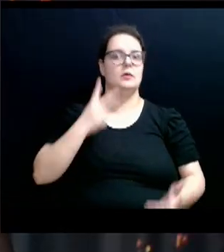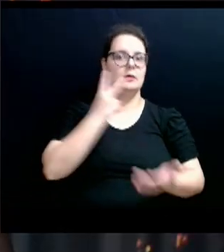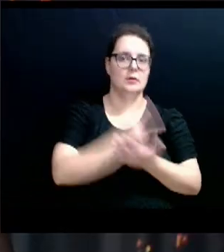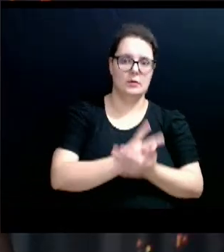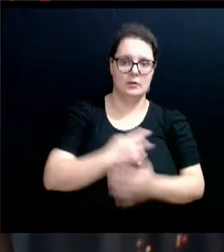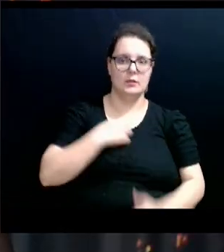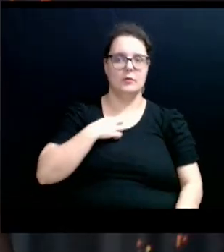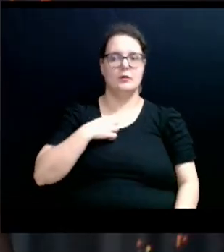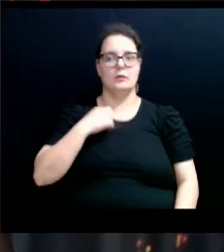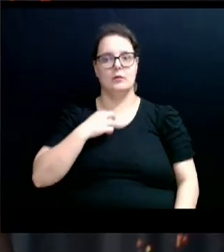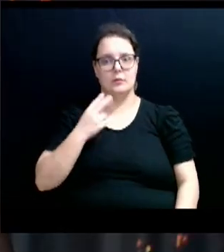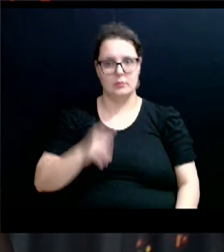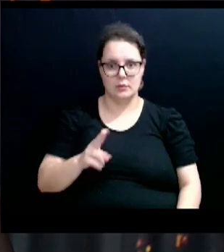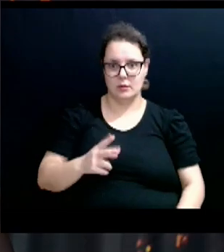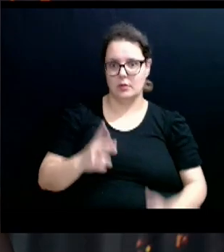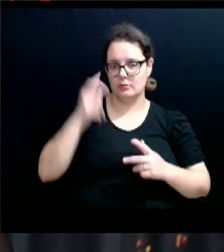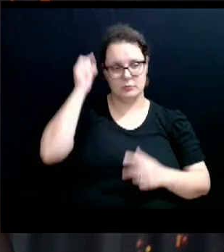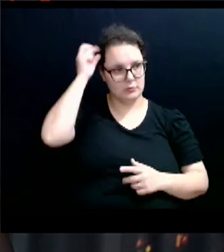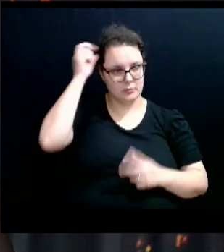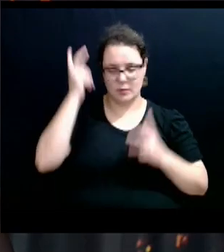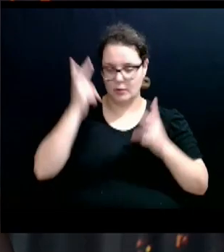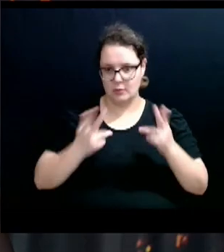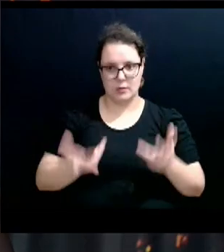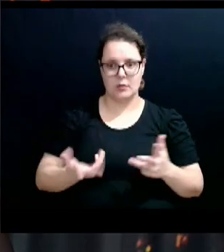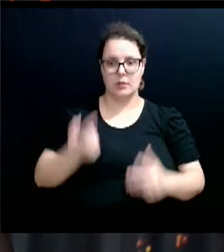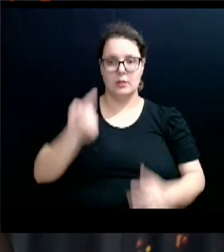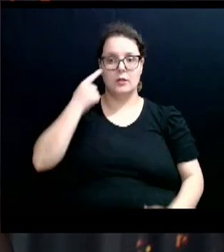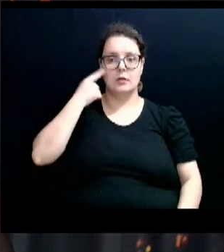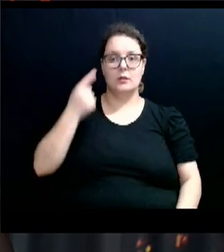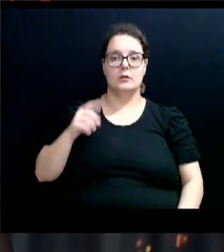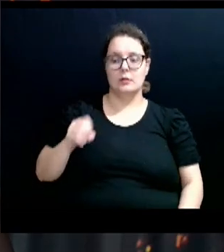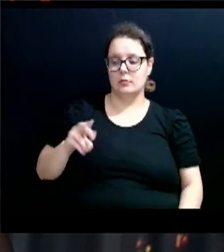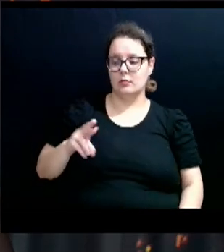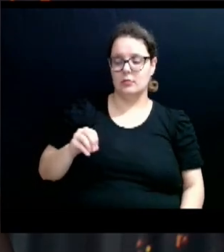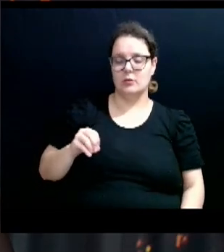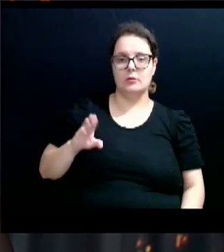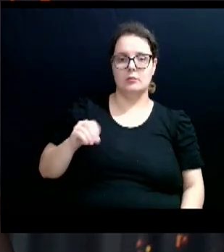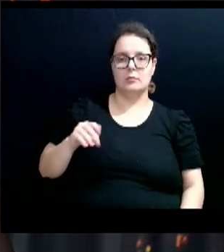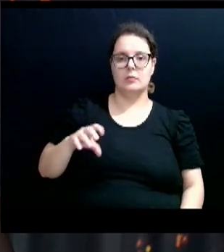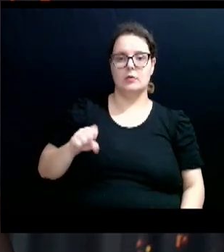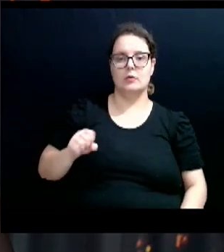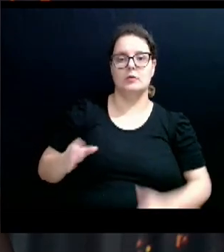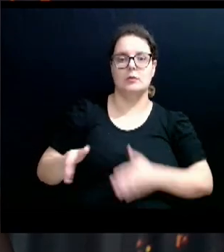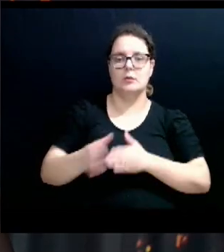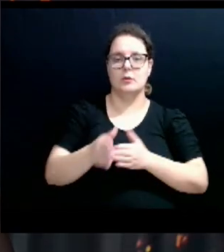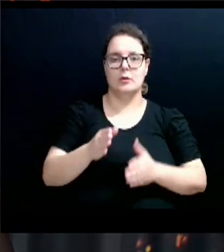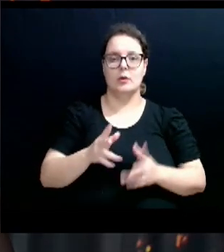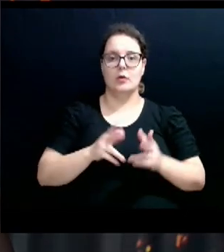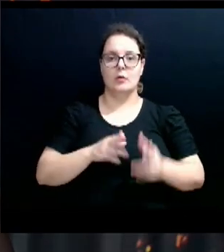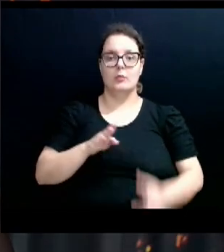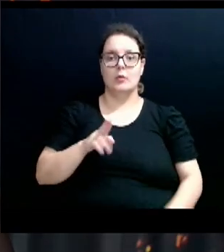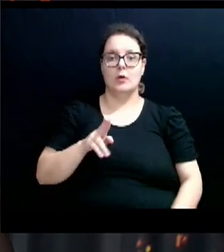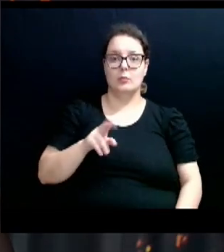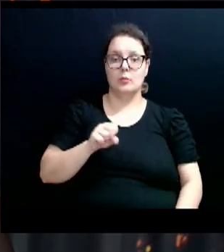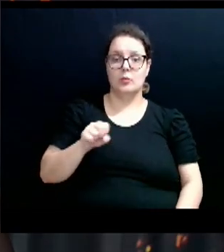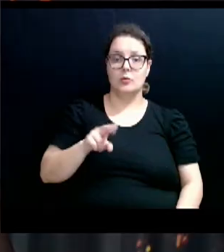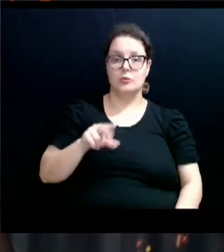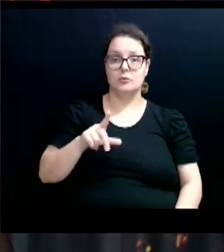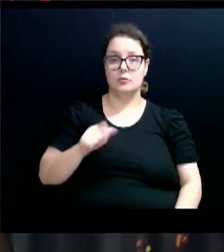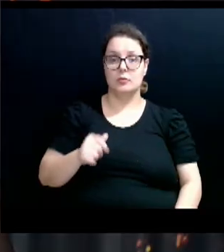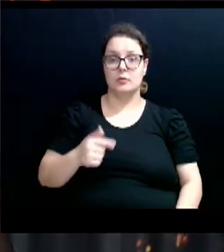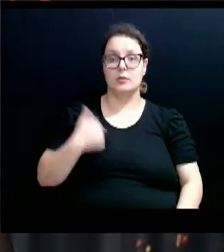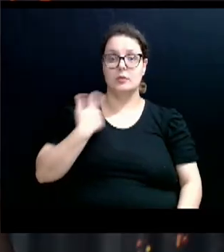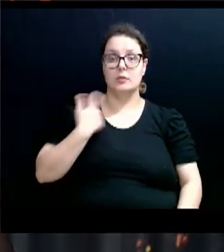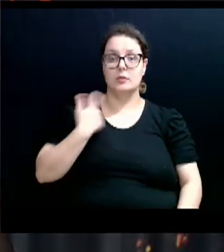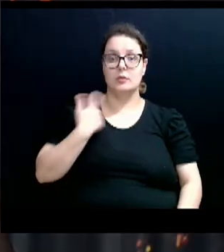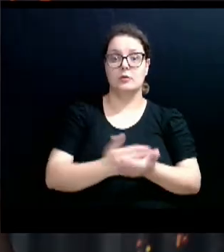tal. E aí essa ideia simbólica da Ouroboros, que começa a nortear com uma bússola essa jornada, é pra que a gente comece a questionar também qual